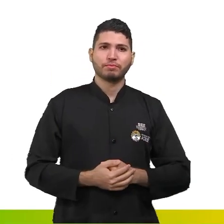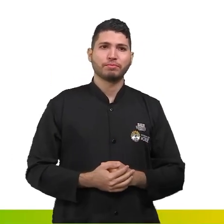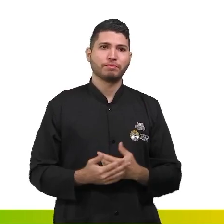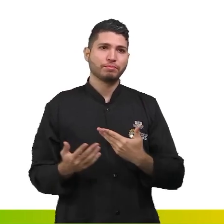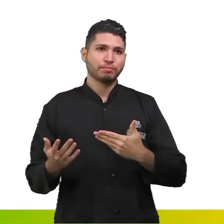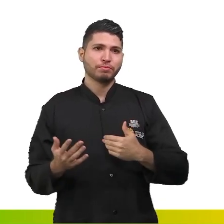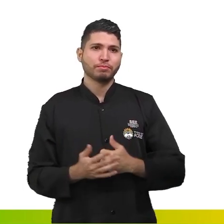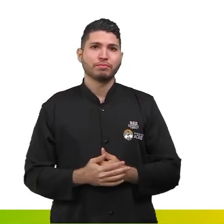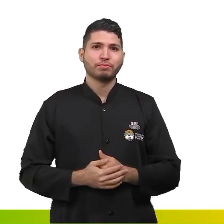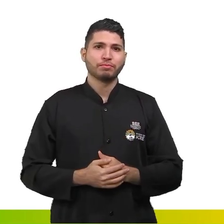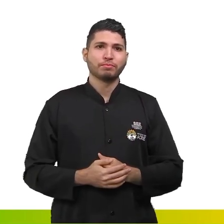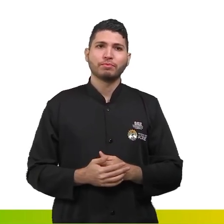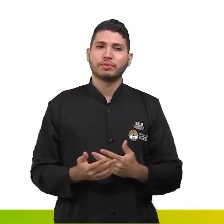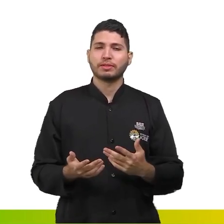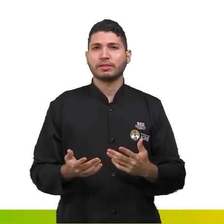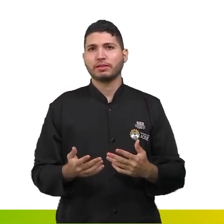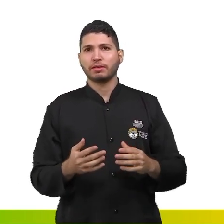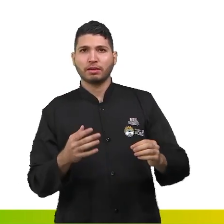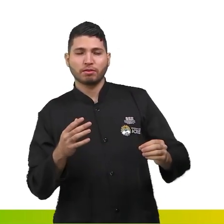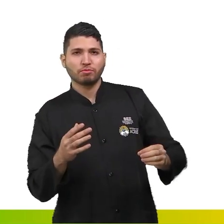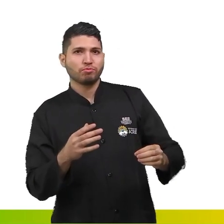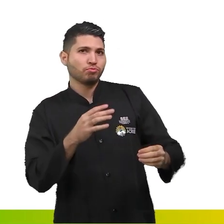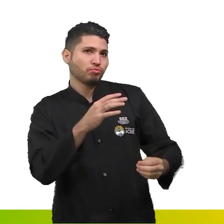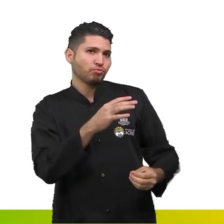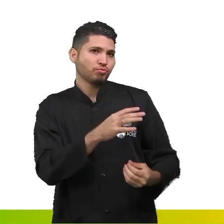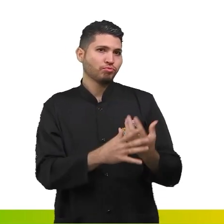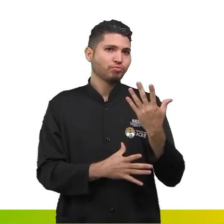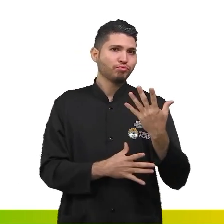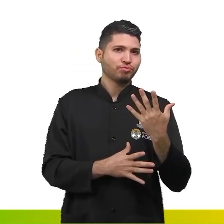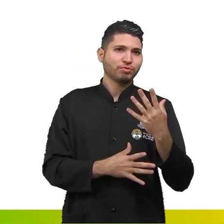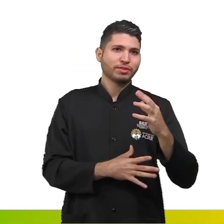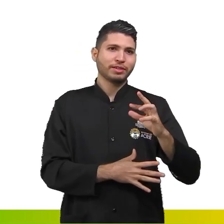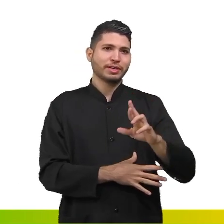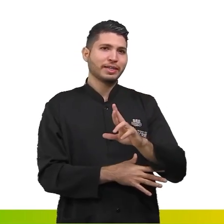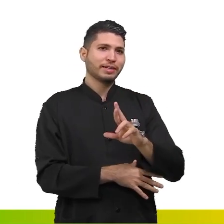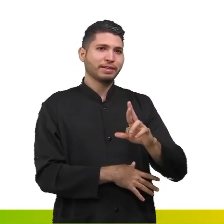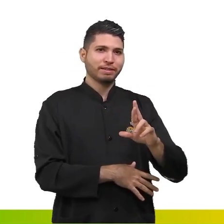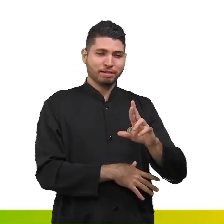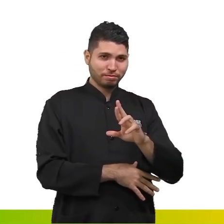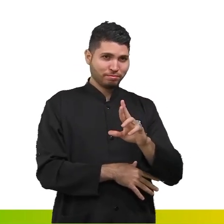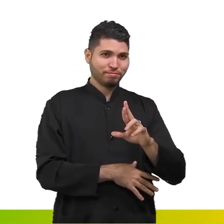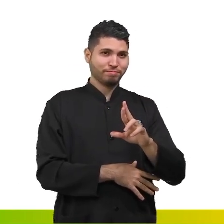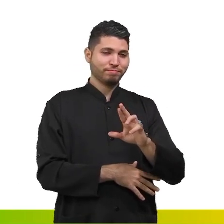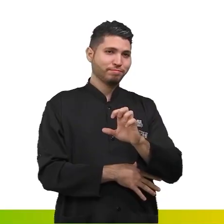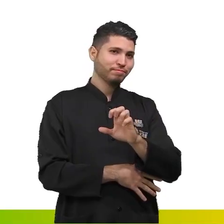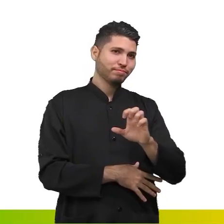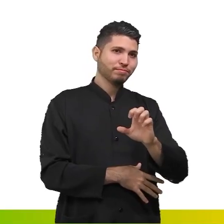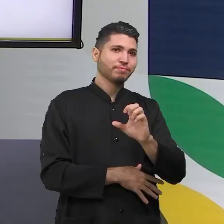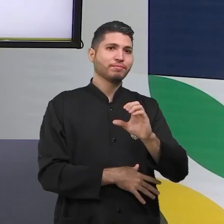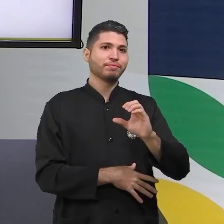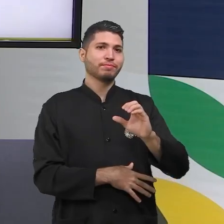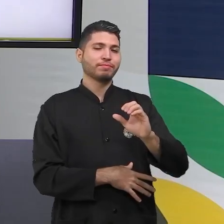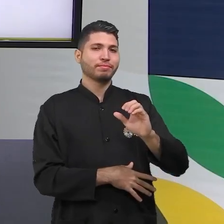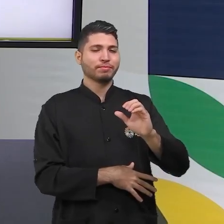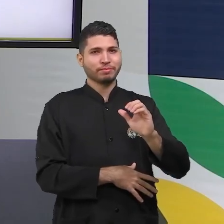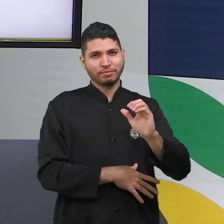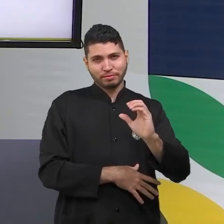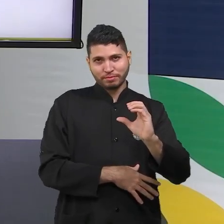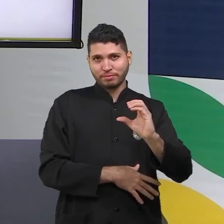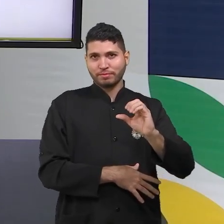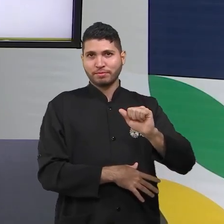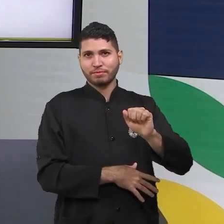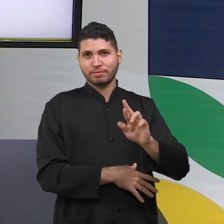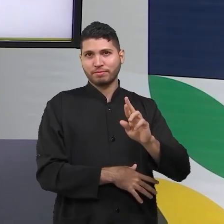dharma, reencarnação e a busca pela libertação do sofrimento. Principalmente essa